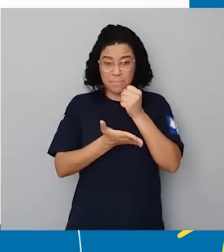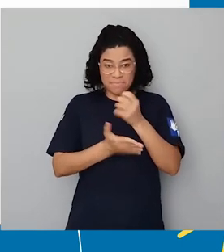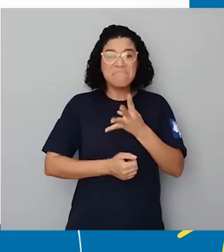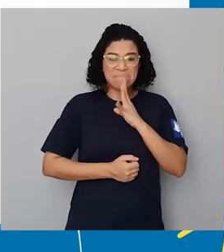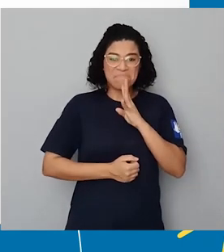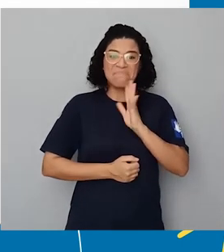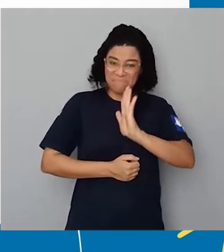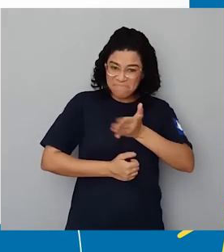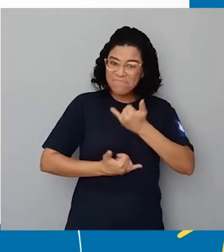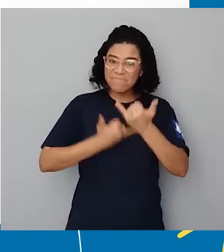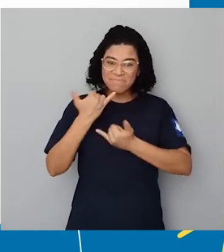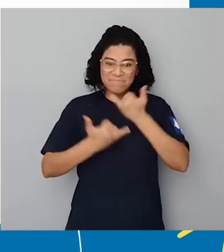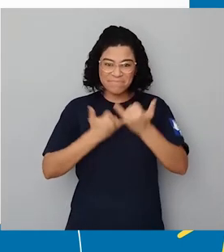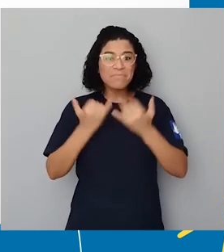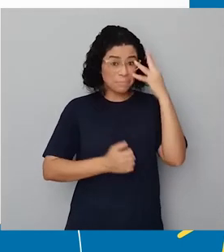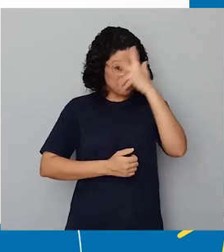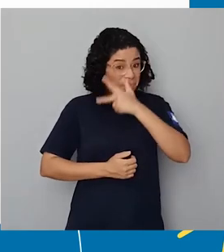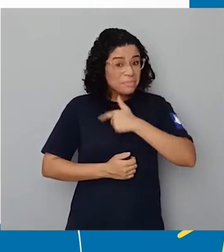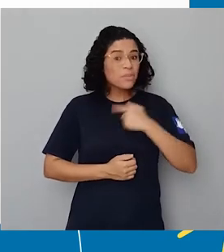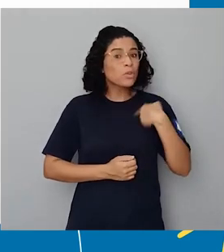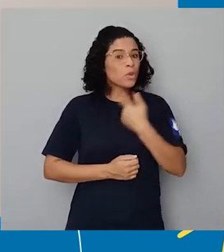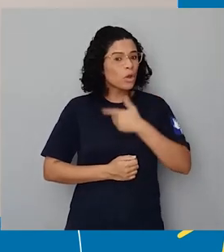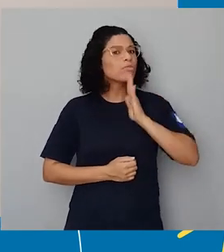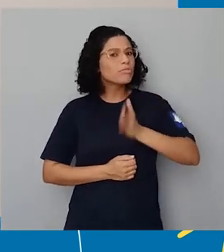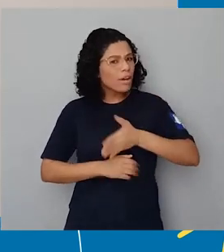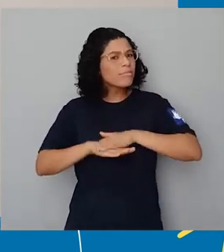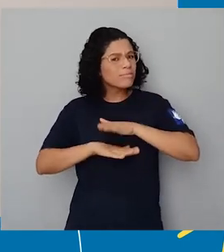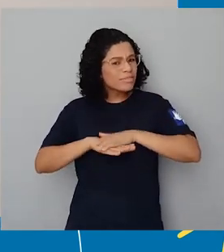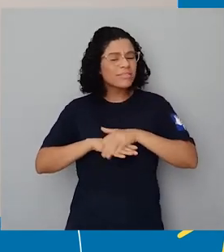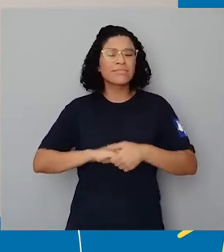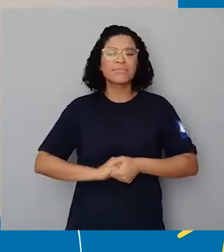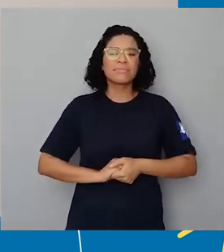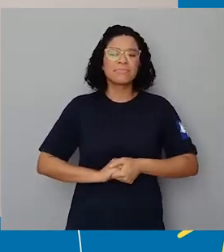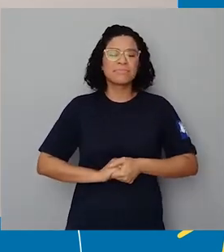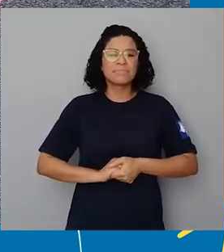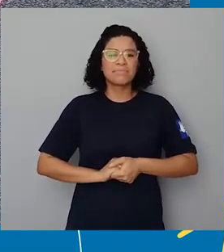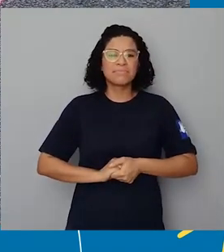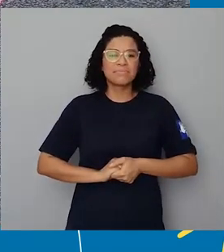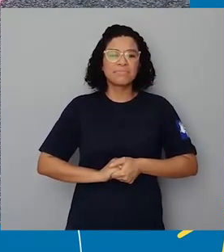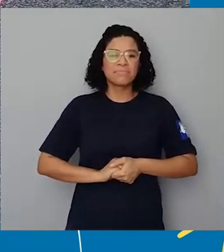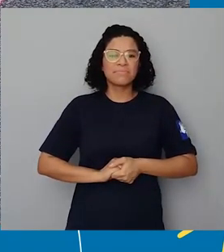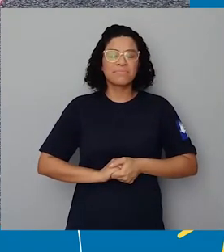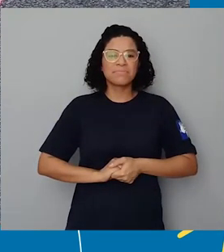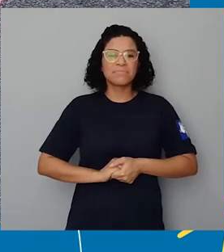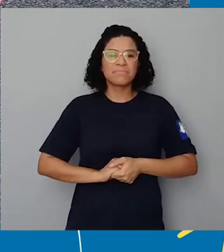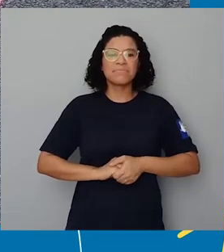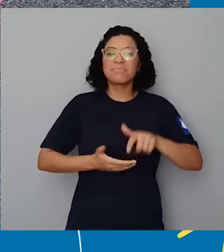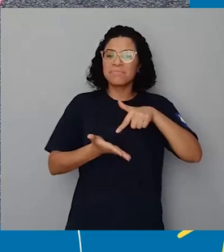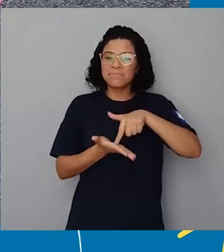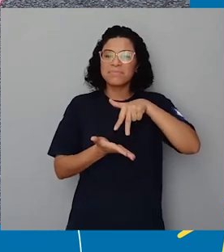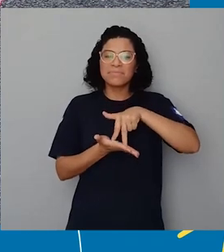peteca? Olha só como ela é bonita. E nós já fizemos aqui. Igual esta próxima